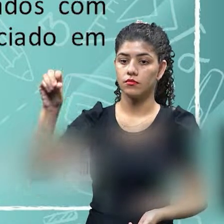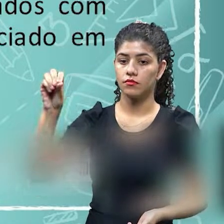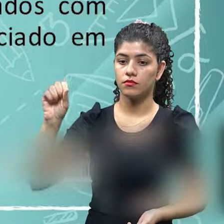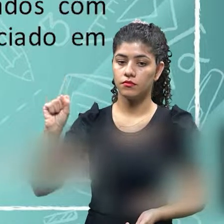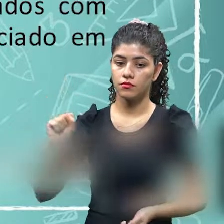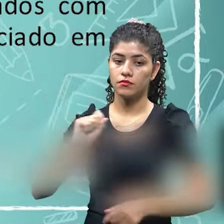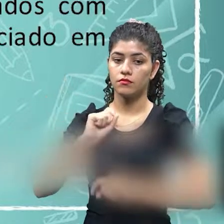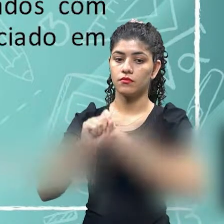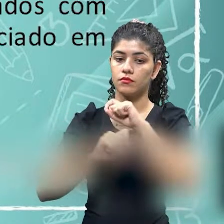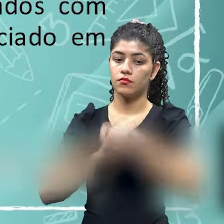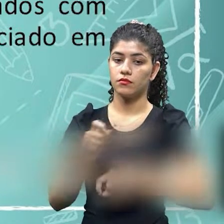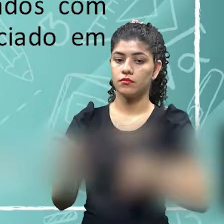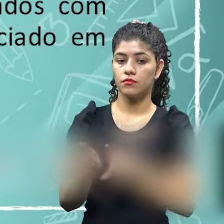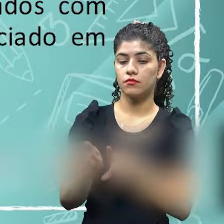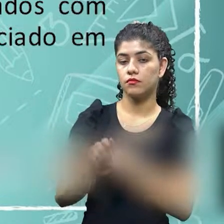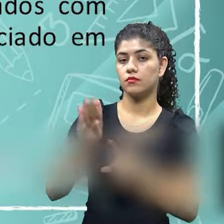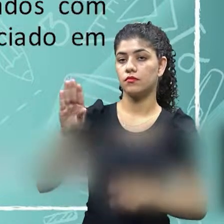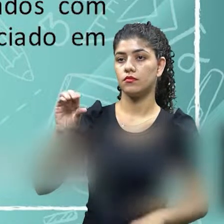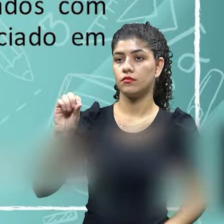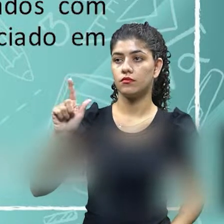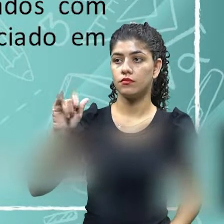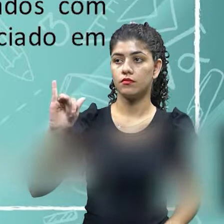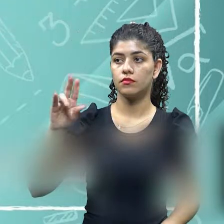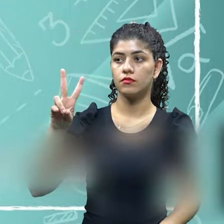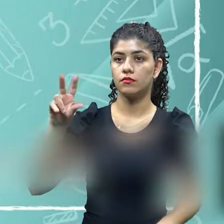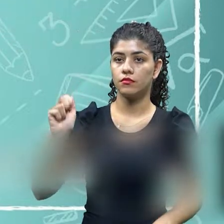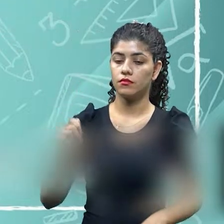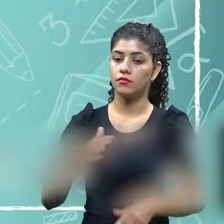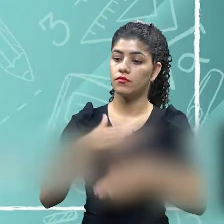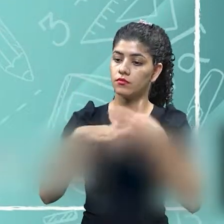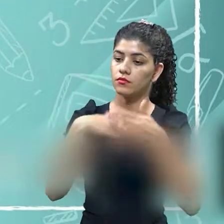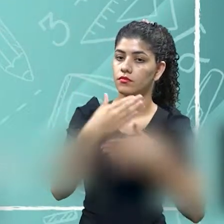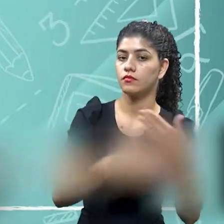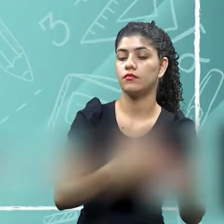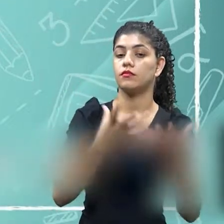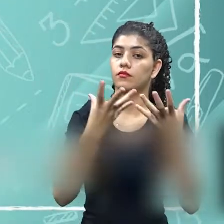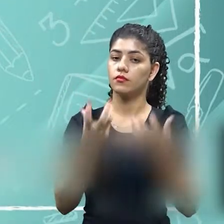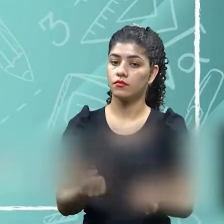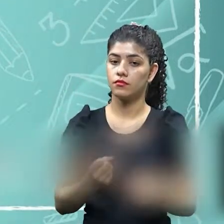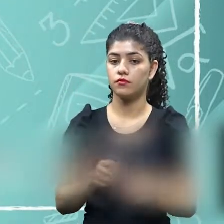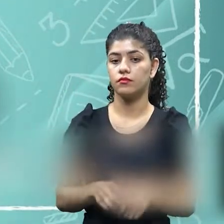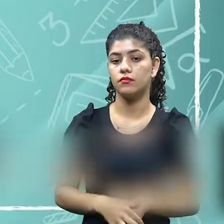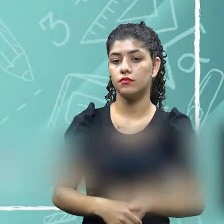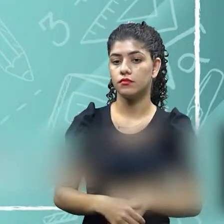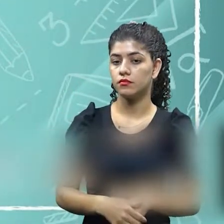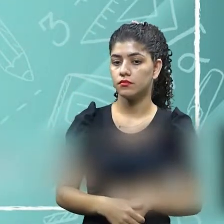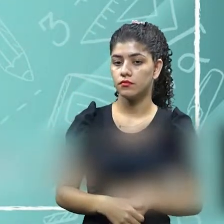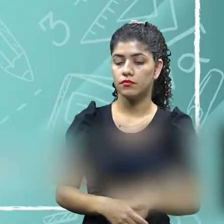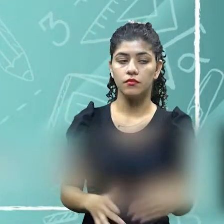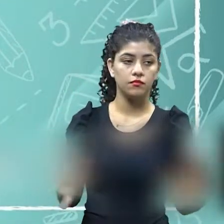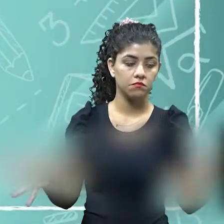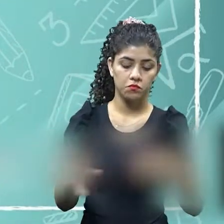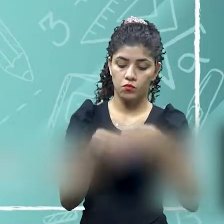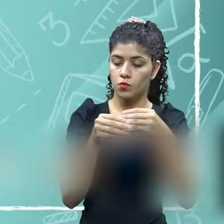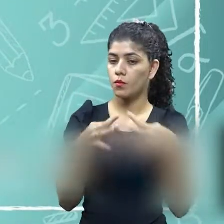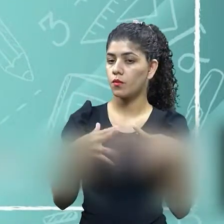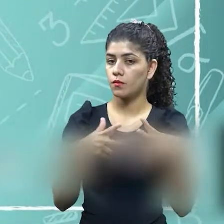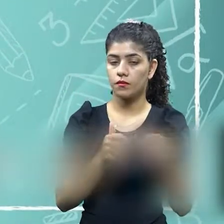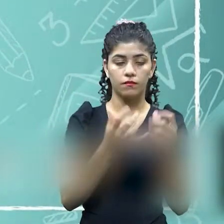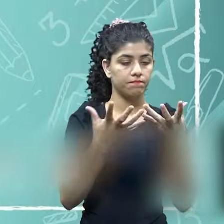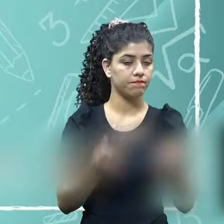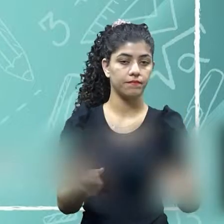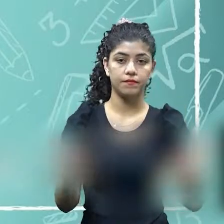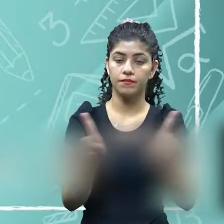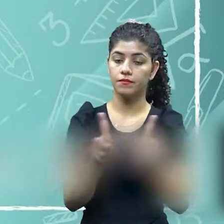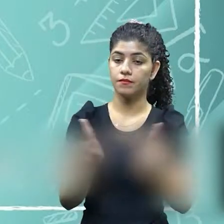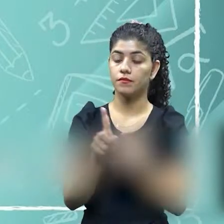tem o status de país associado em processo de adesão. Então tem os outros países que eles não estão vinculados totalmente a Mercosul de